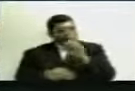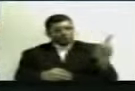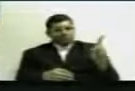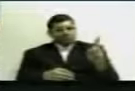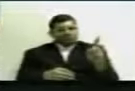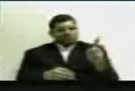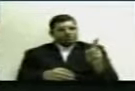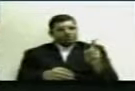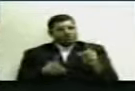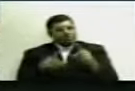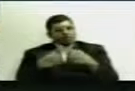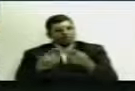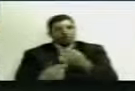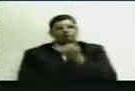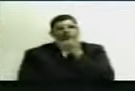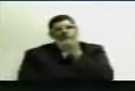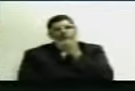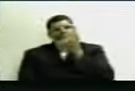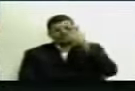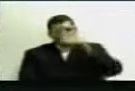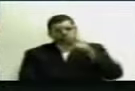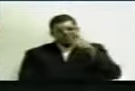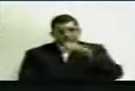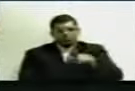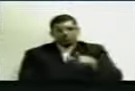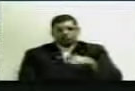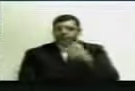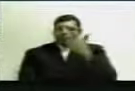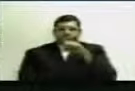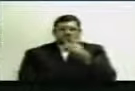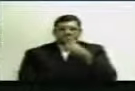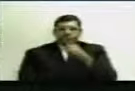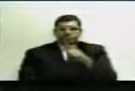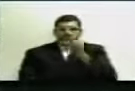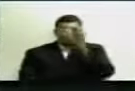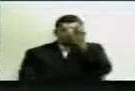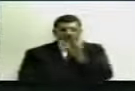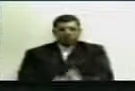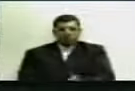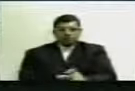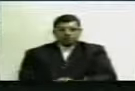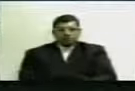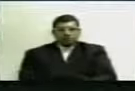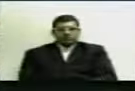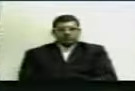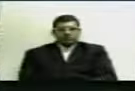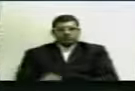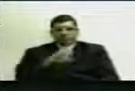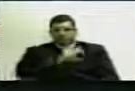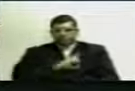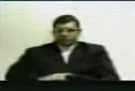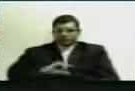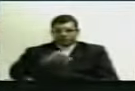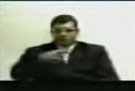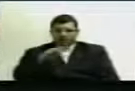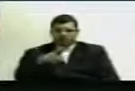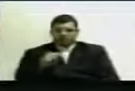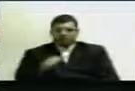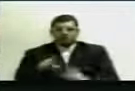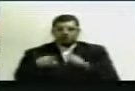Isso, infelizmente, repito, não pela figura do deputado Josué